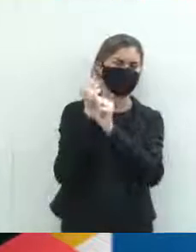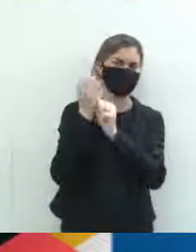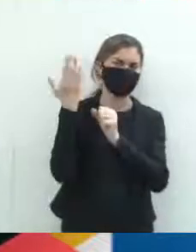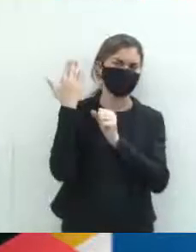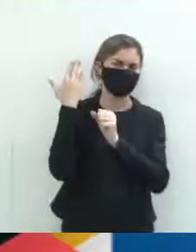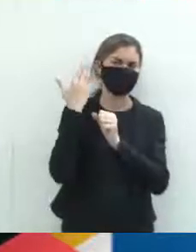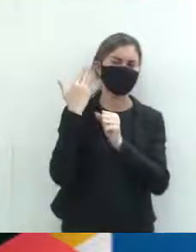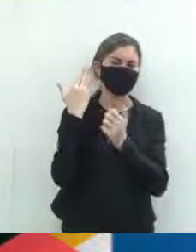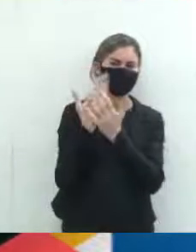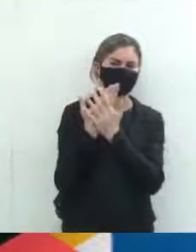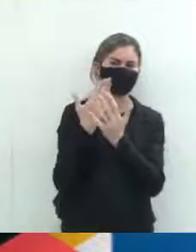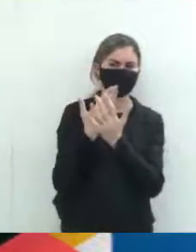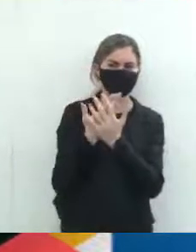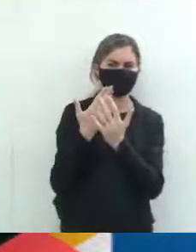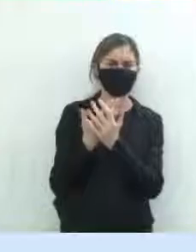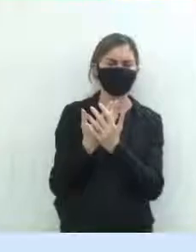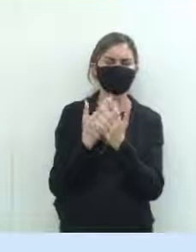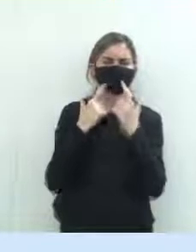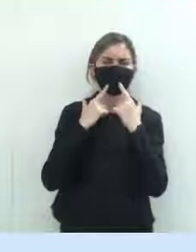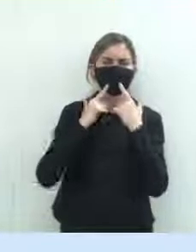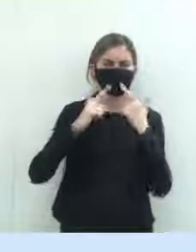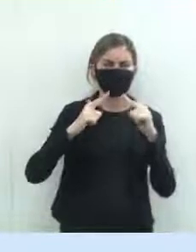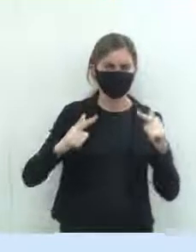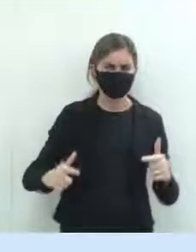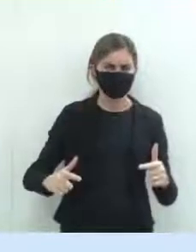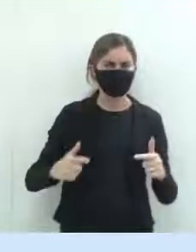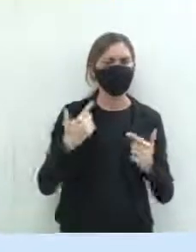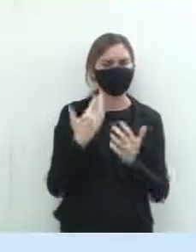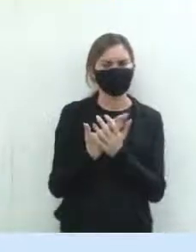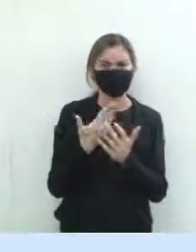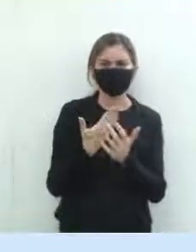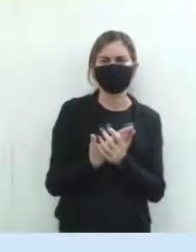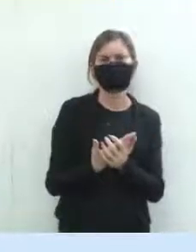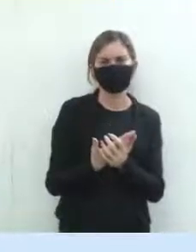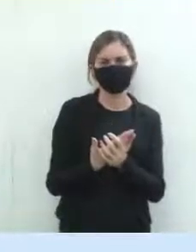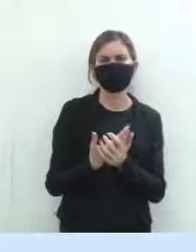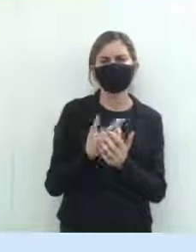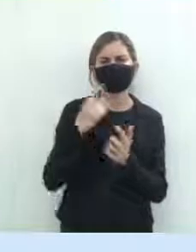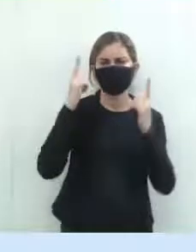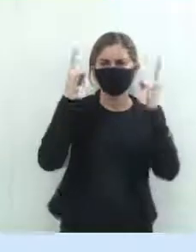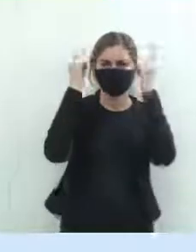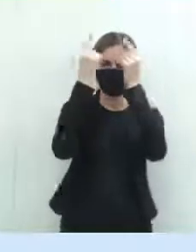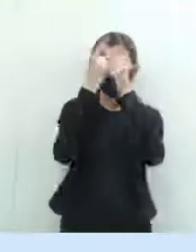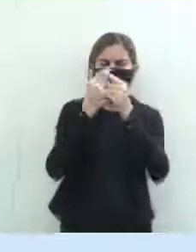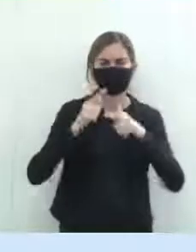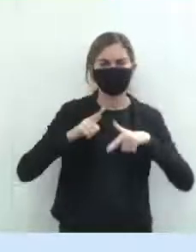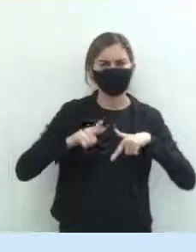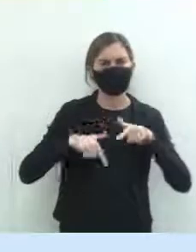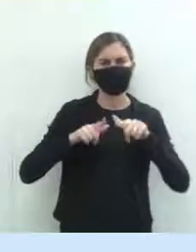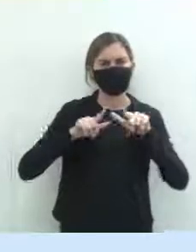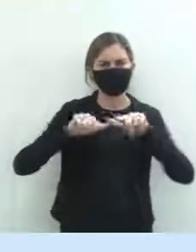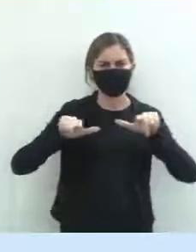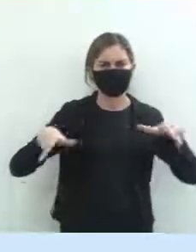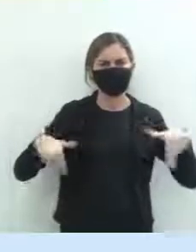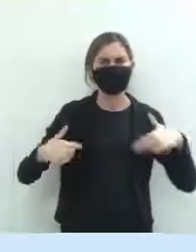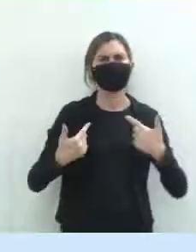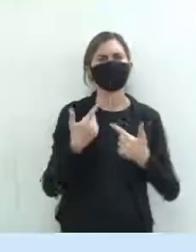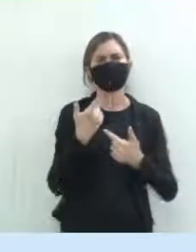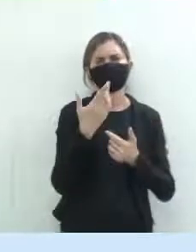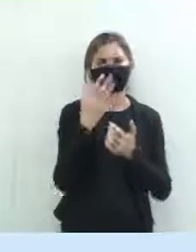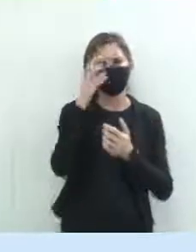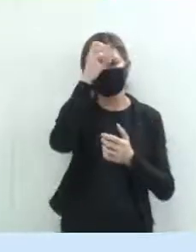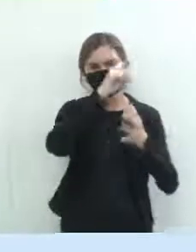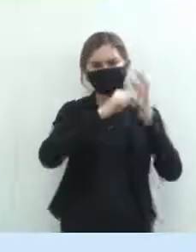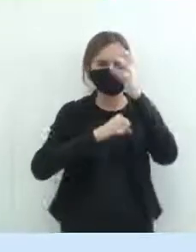gente estuda essas línguas, né, essas línguas do grego, hebraico e etc., você